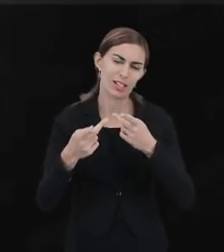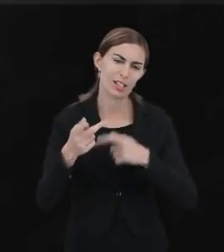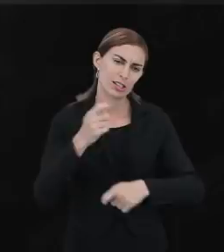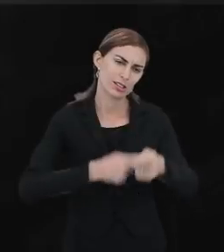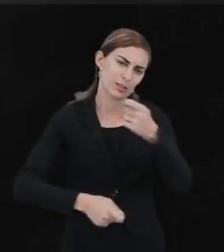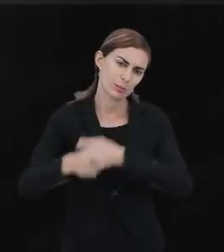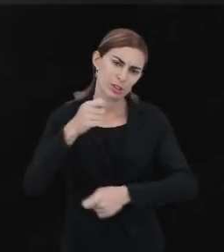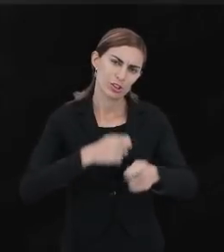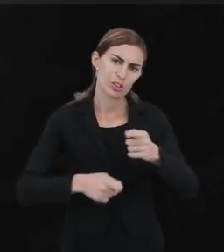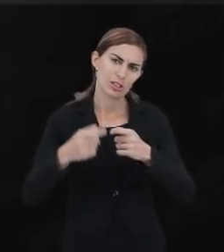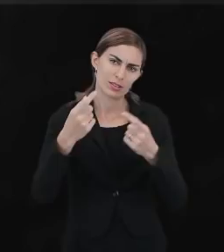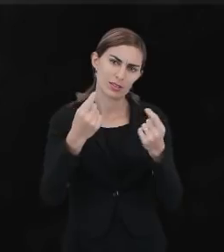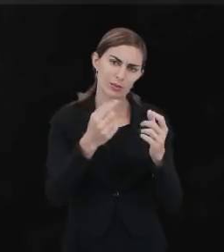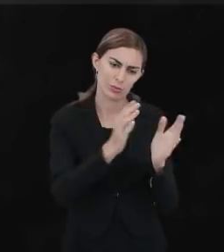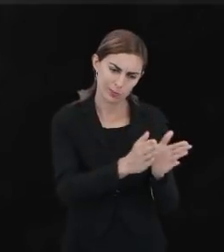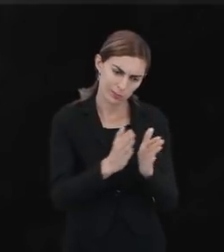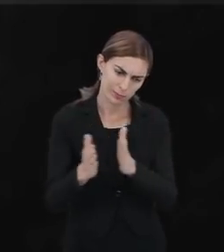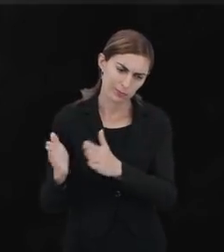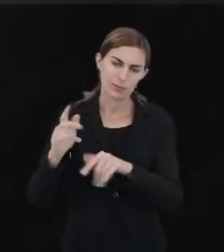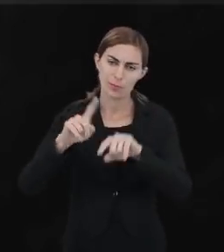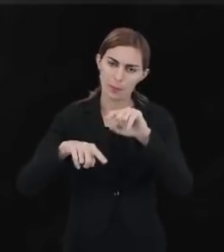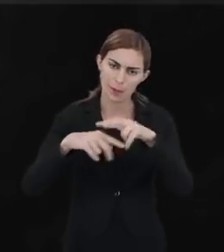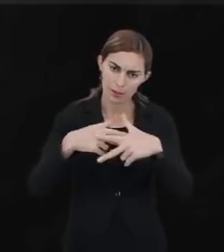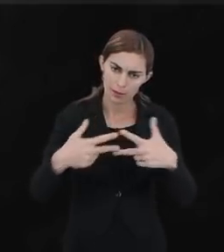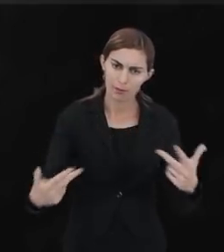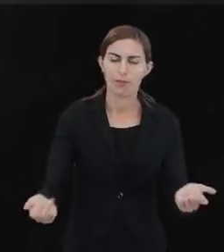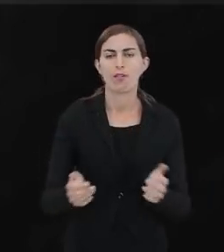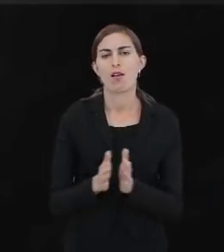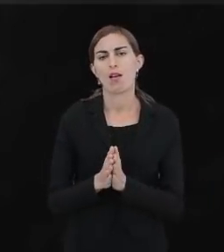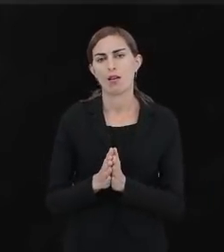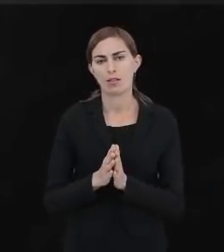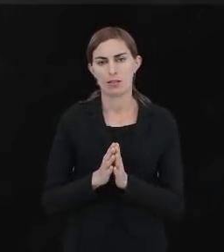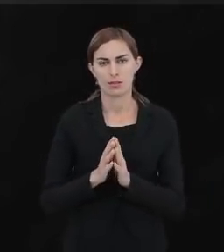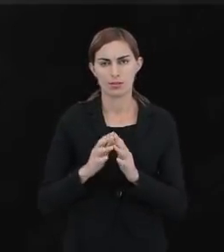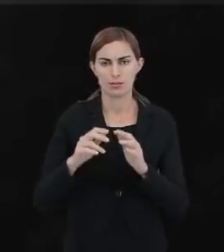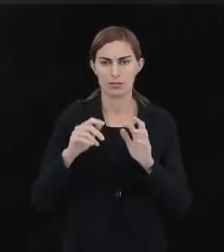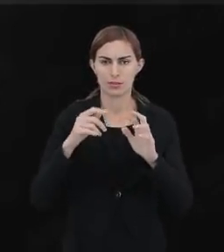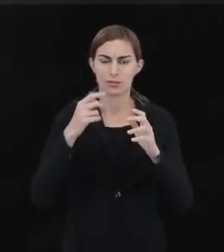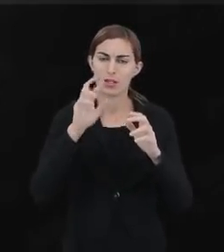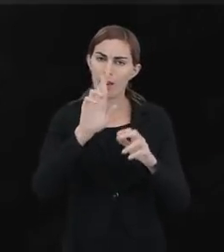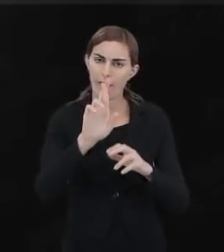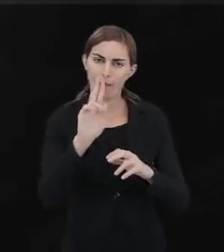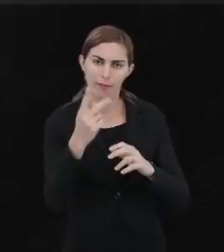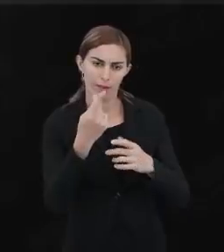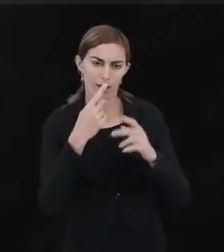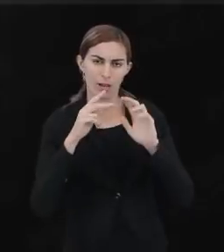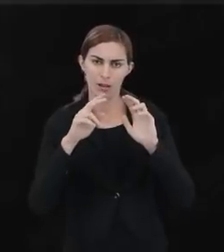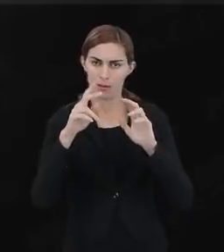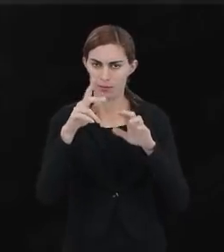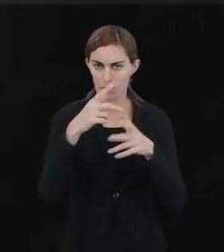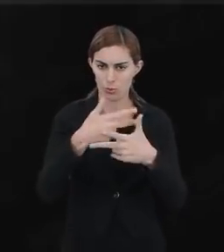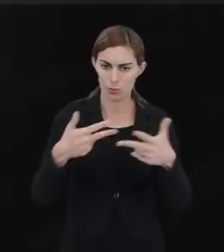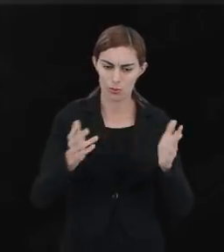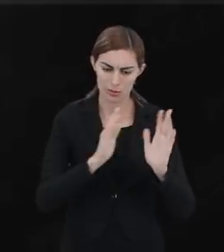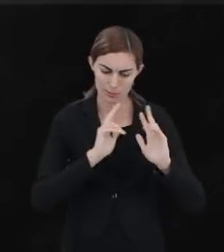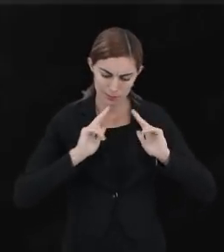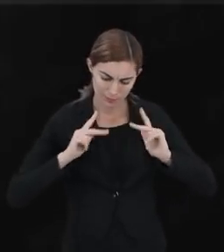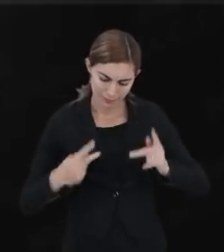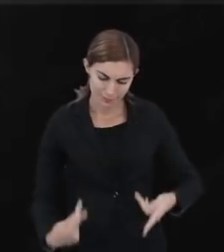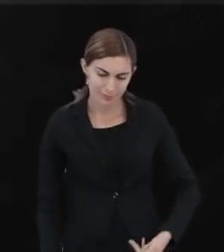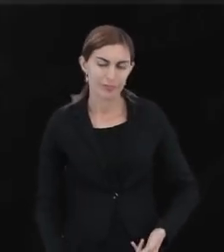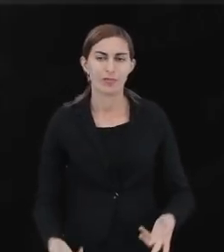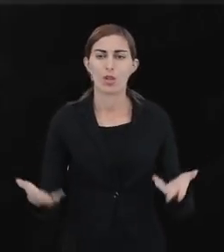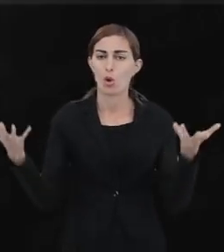administração de recursos físicos materiais recursos humanos e financeiros hoje em dia se